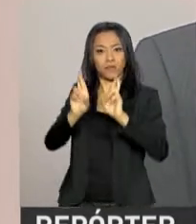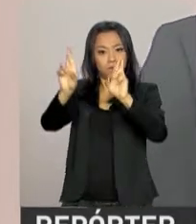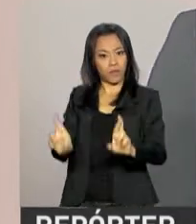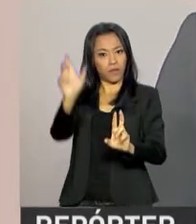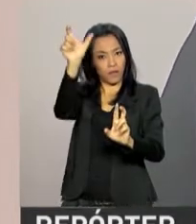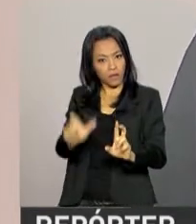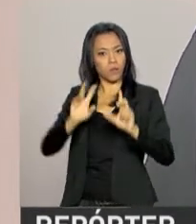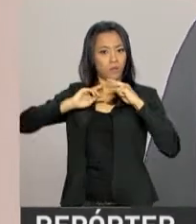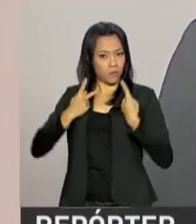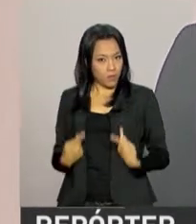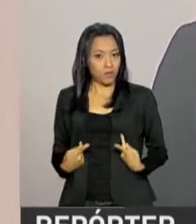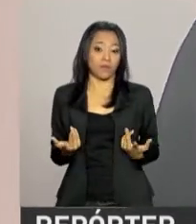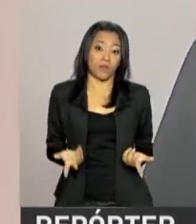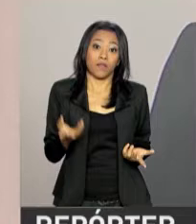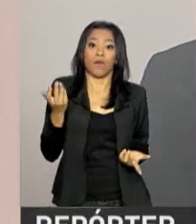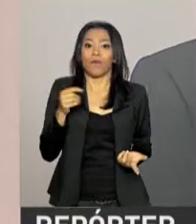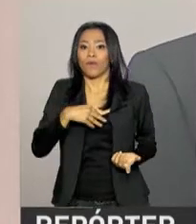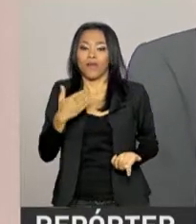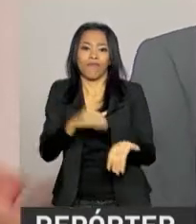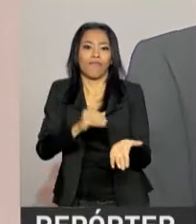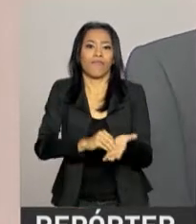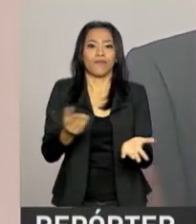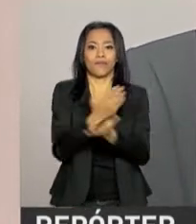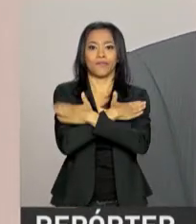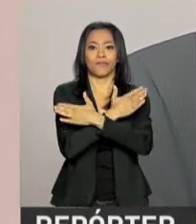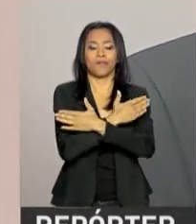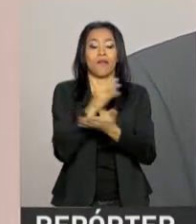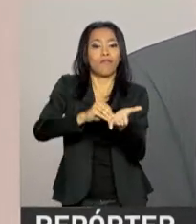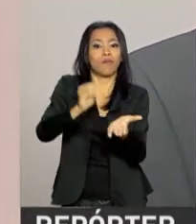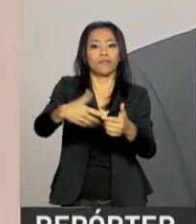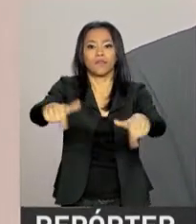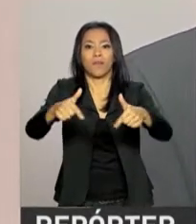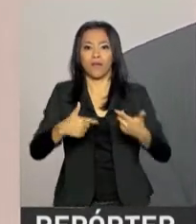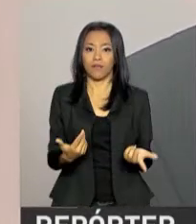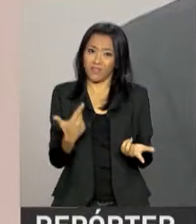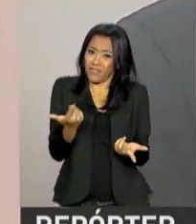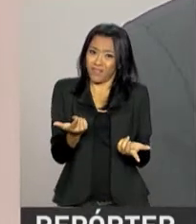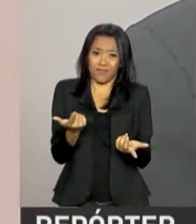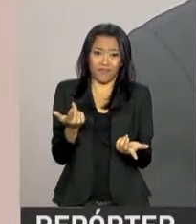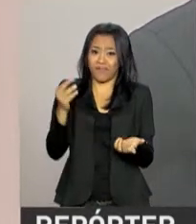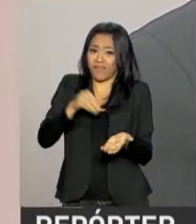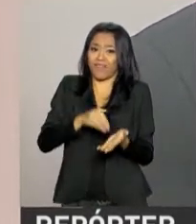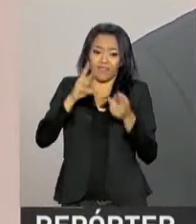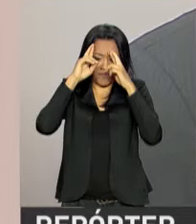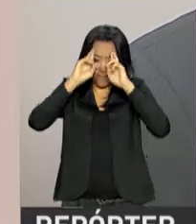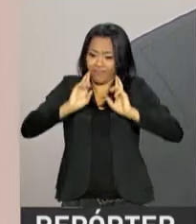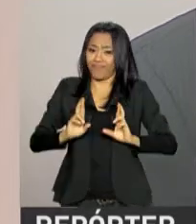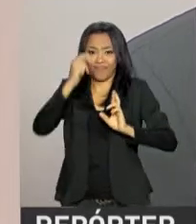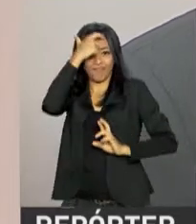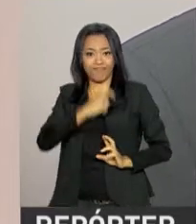mano as coisas a indignação é falta de emprego nós estamos combatendo o desemprego será serão deslocamentos muito